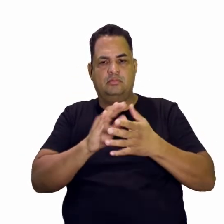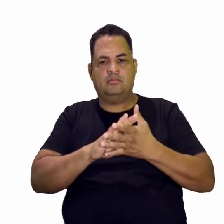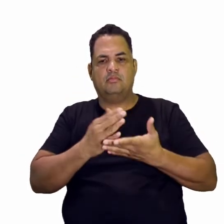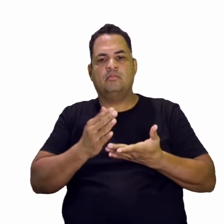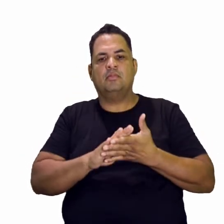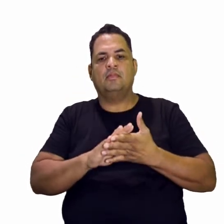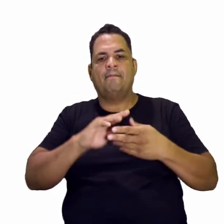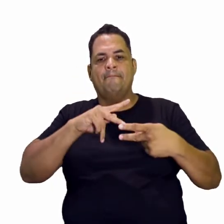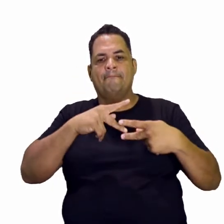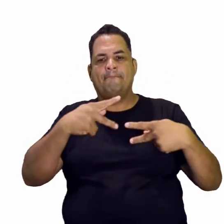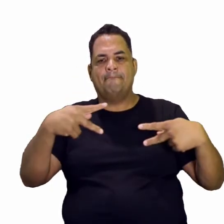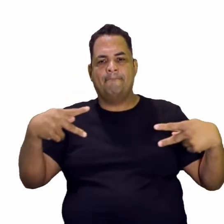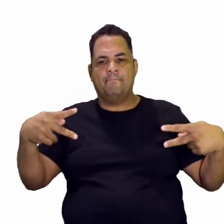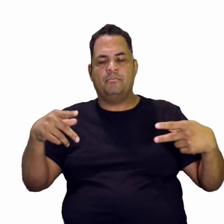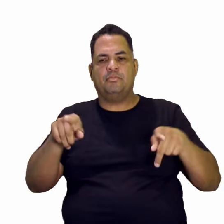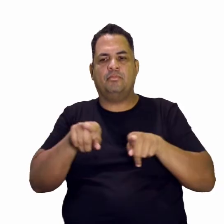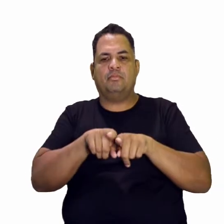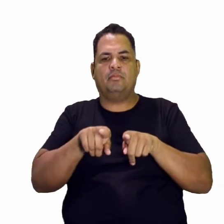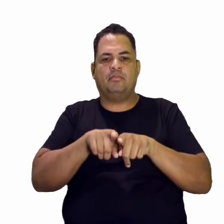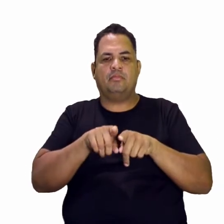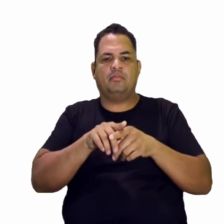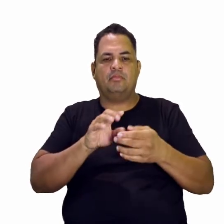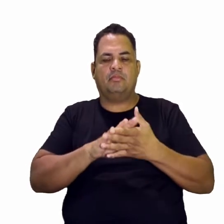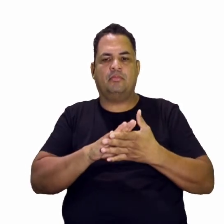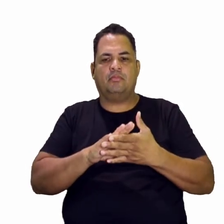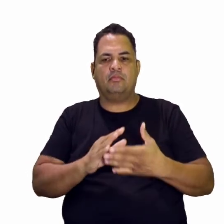ou de minerais, como